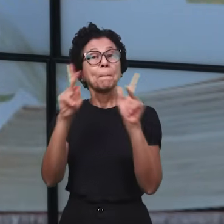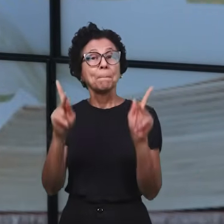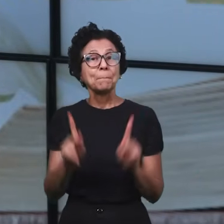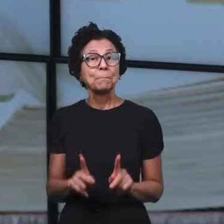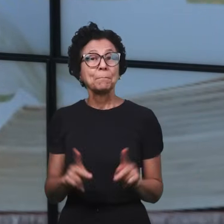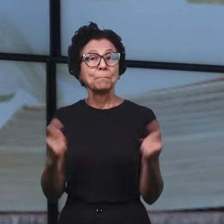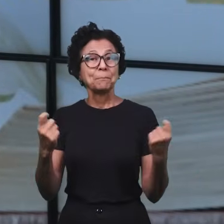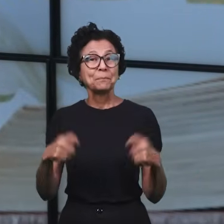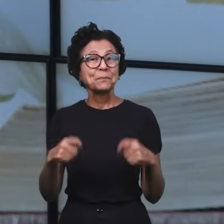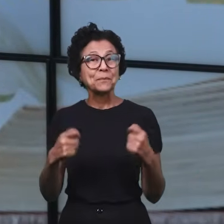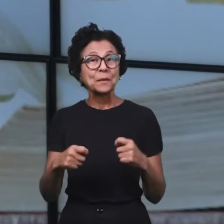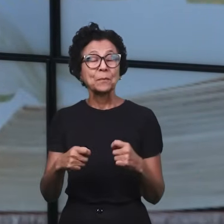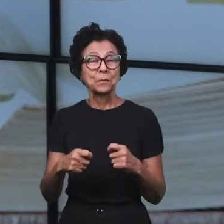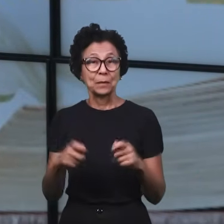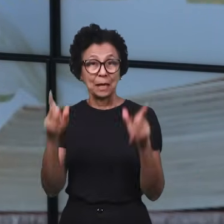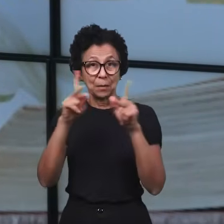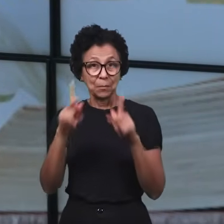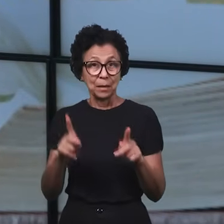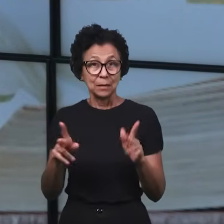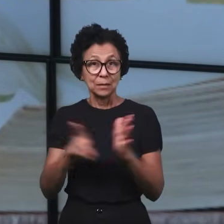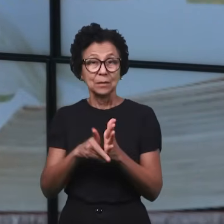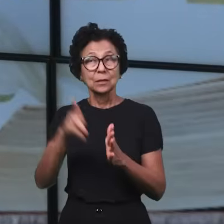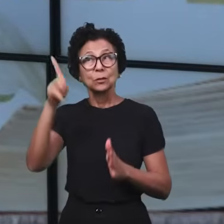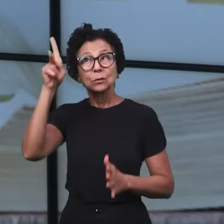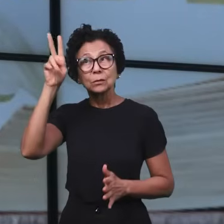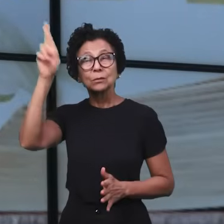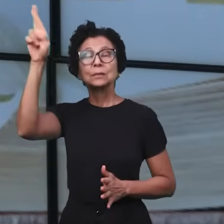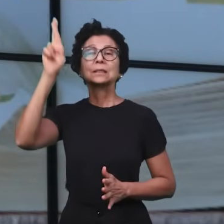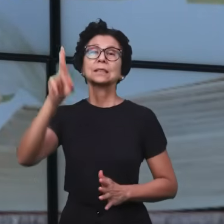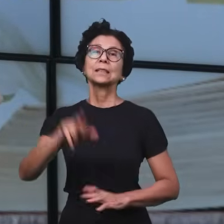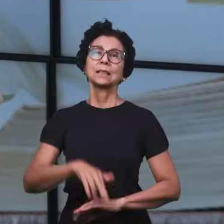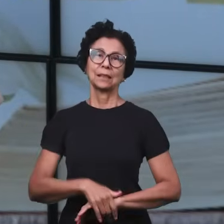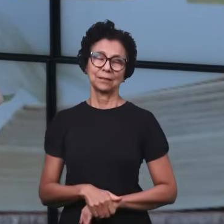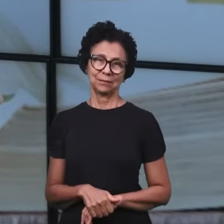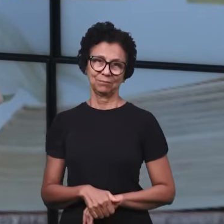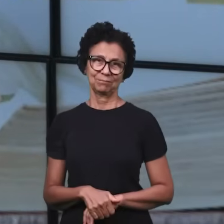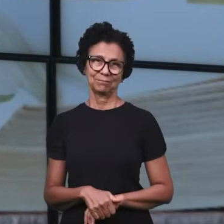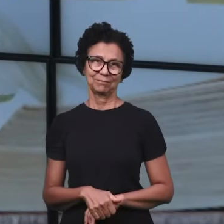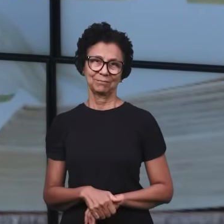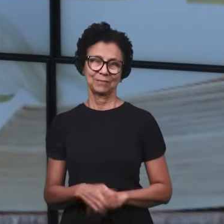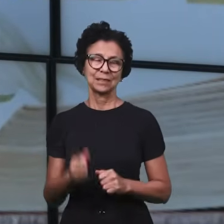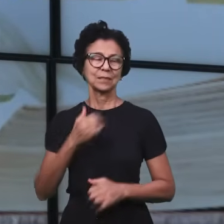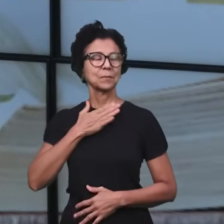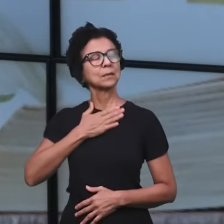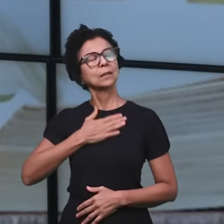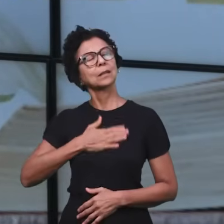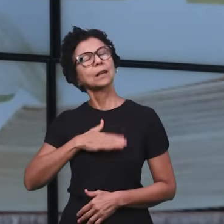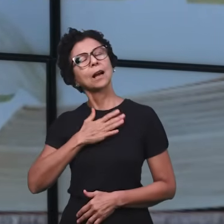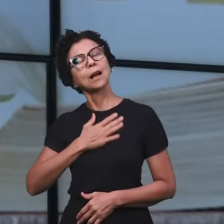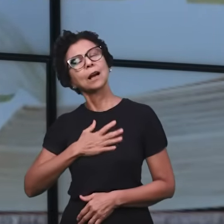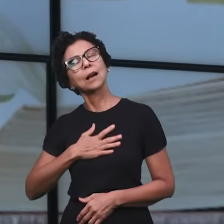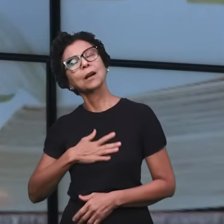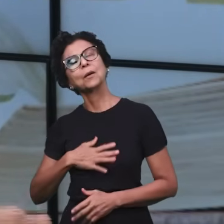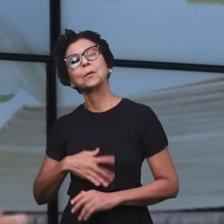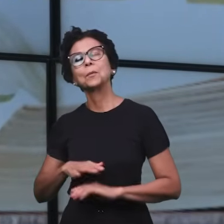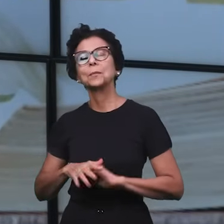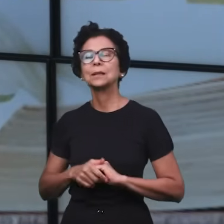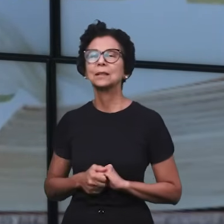paz dentro de nós, é a paz que vem do Senhor. Aqui nós não estamos falando de tranquilidade.